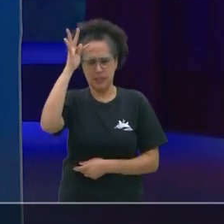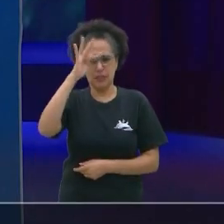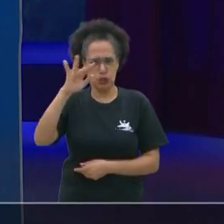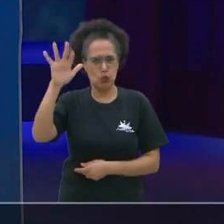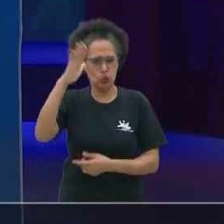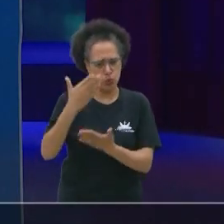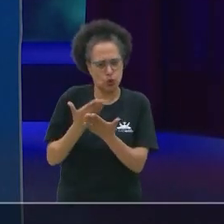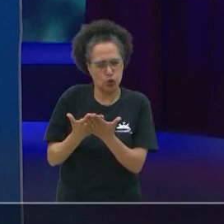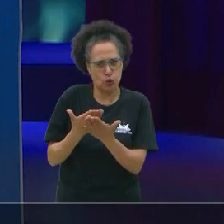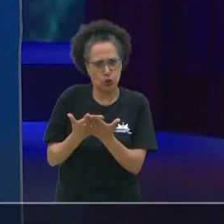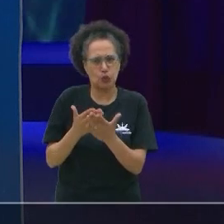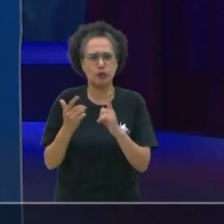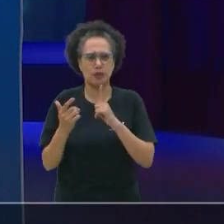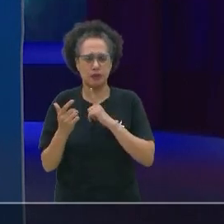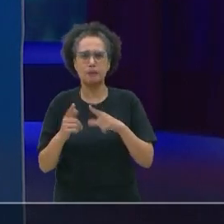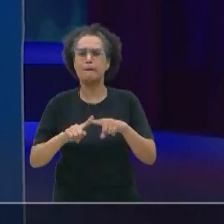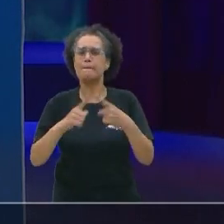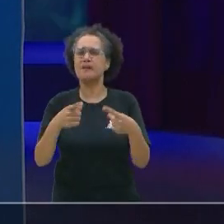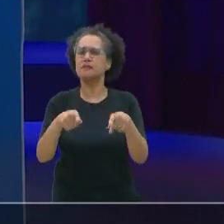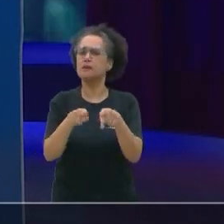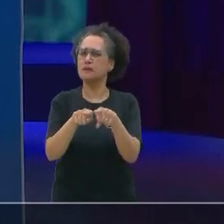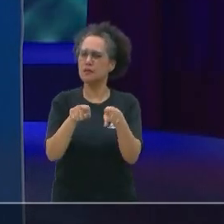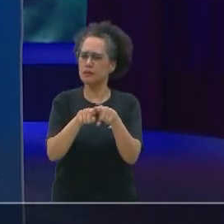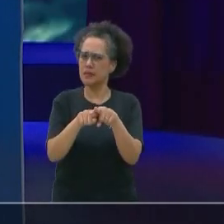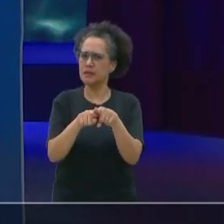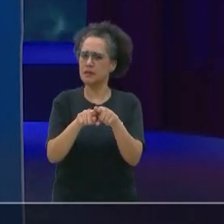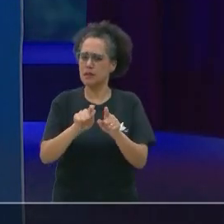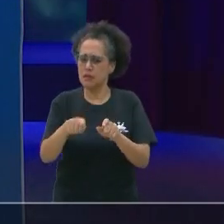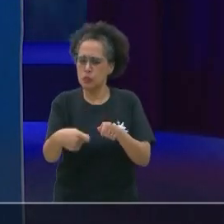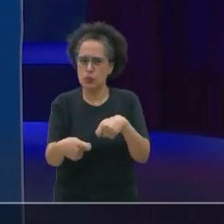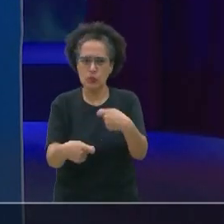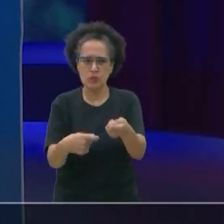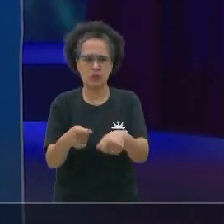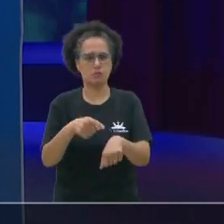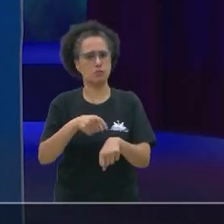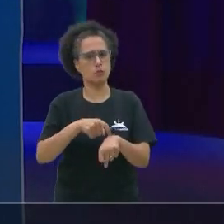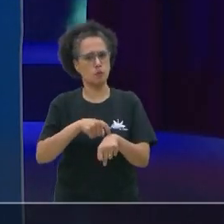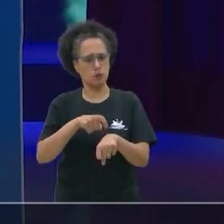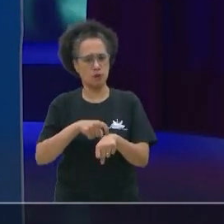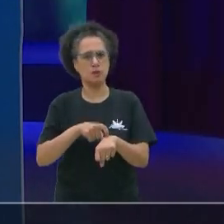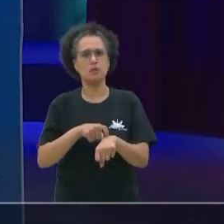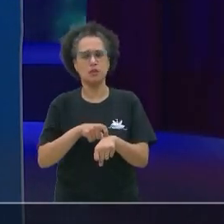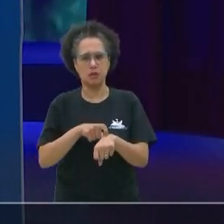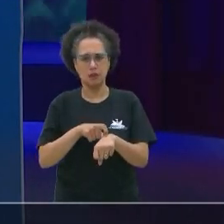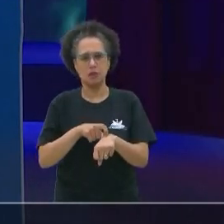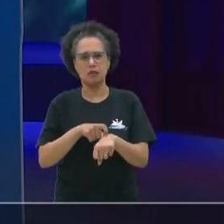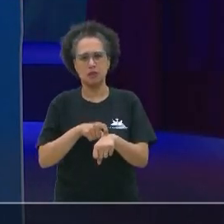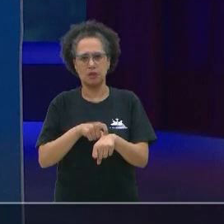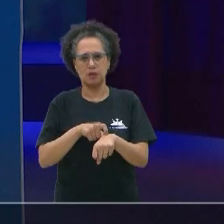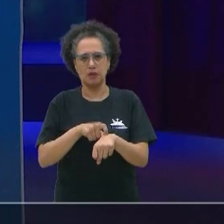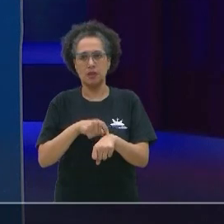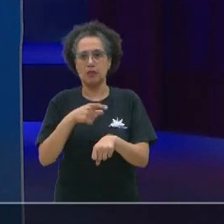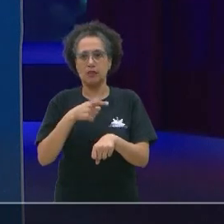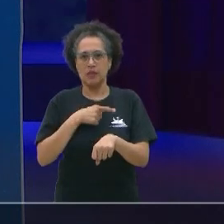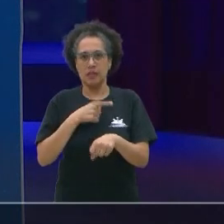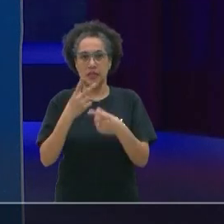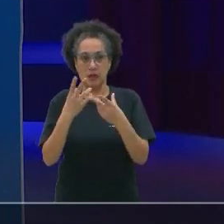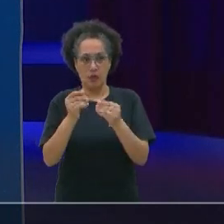estudos, mas também dos sinais dos tempos, como o